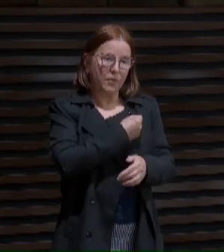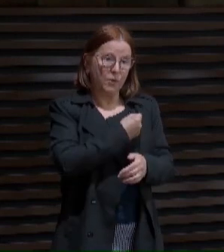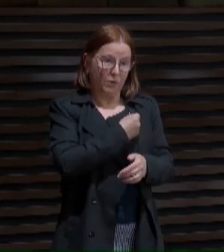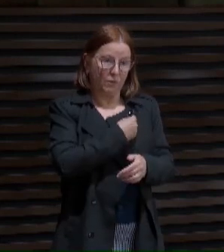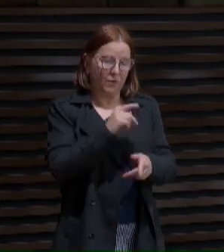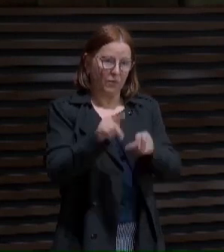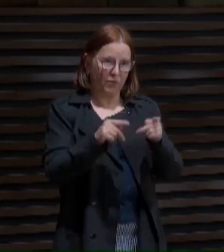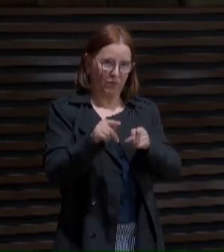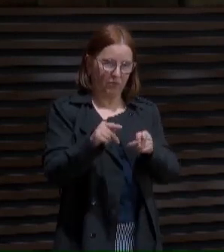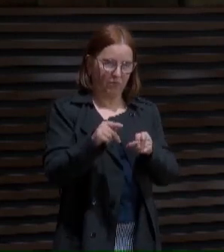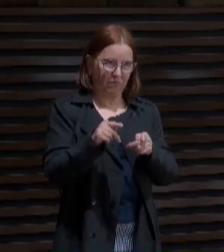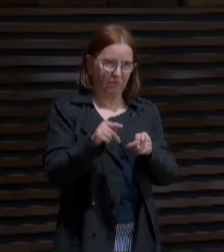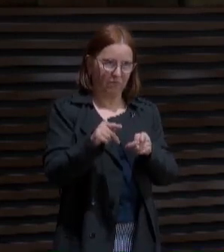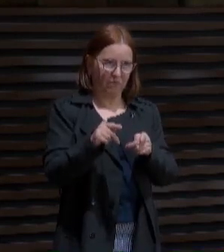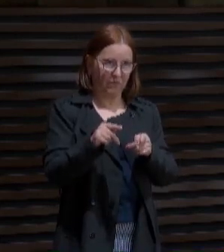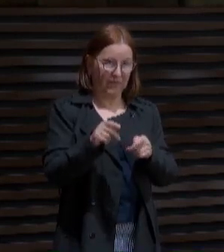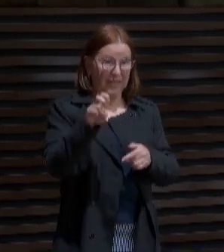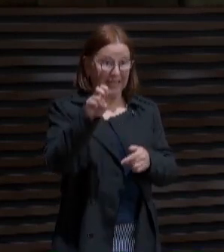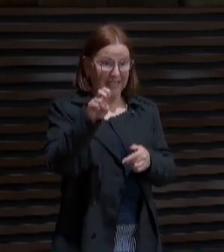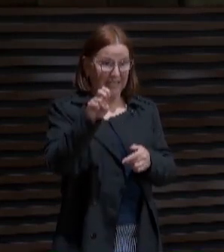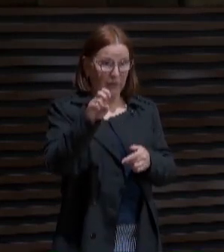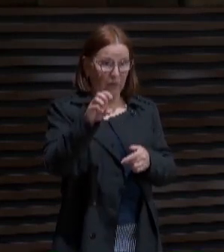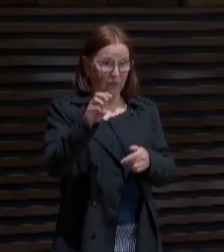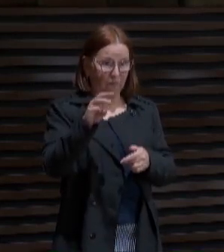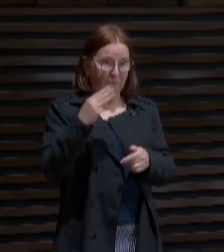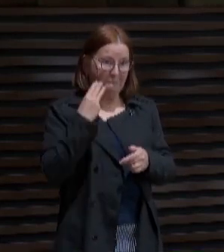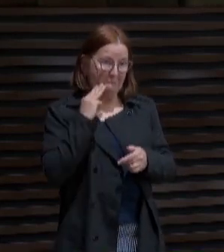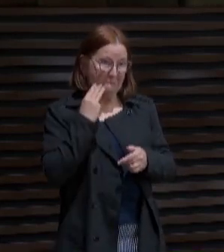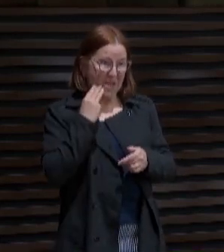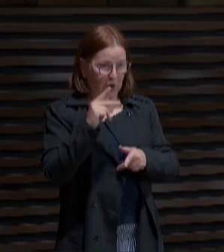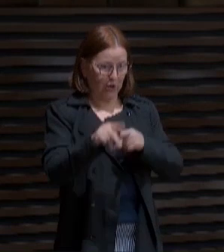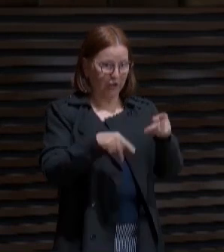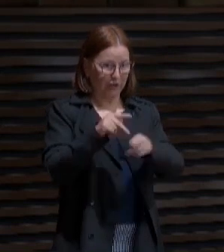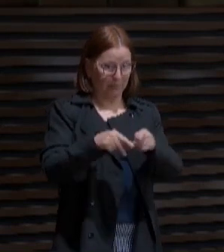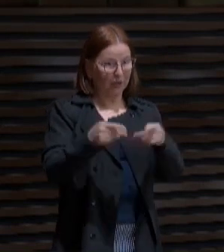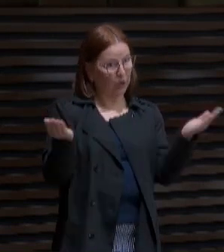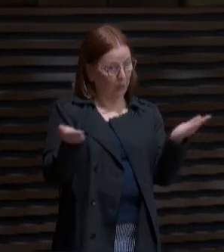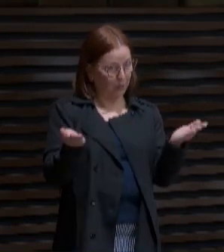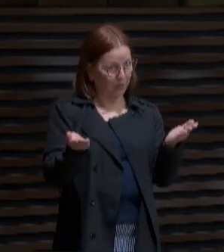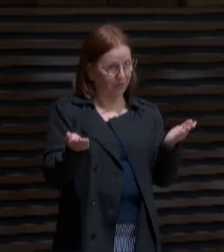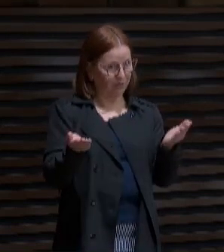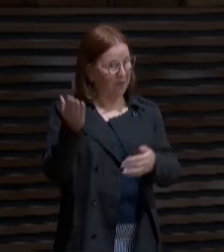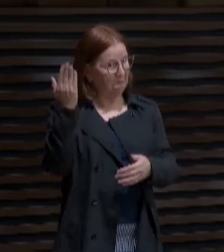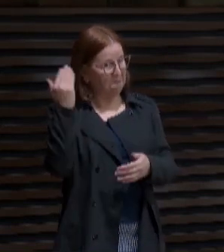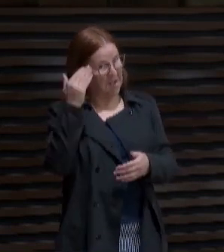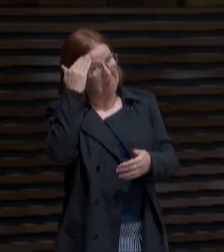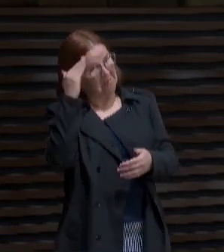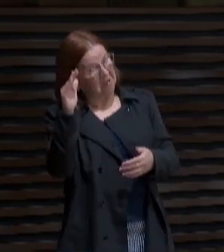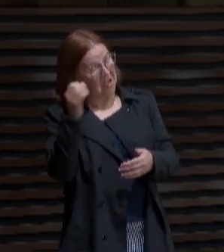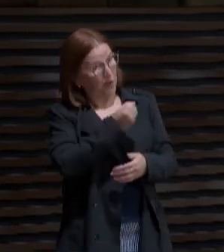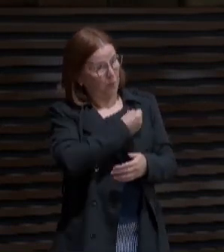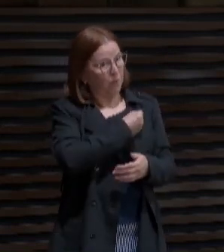atual hoje é de 5 milhões de pessoas. Eu não sei qual que era a população naquela época, mas devia ser uma